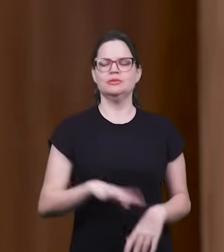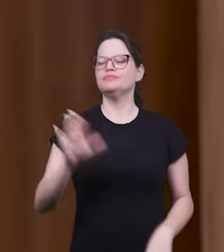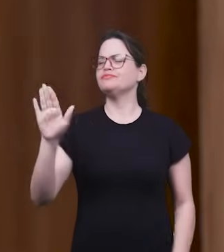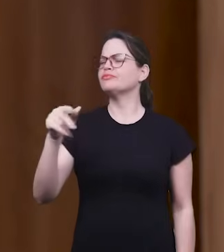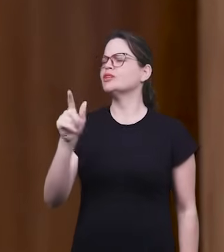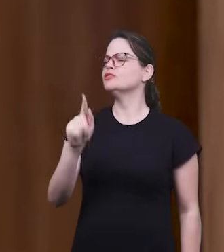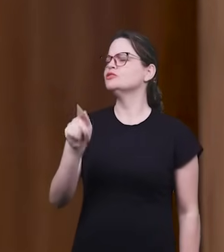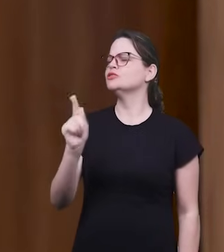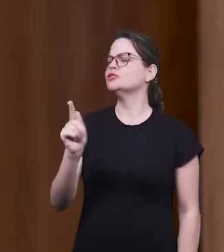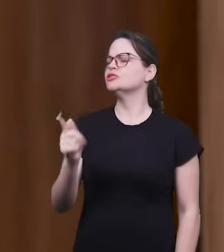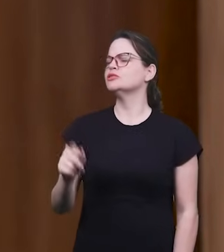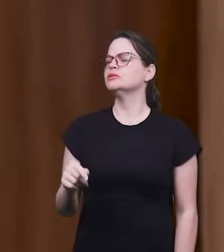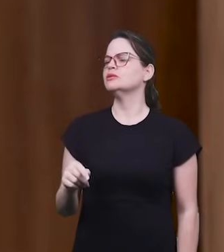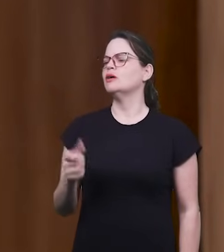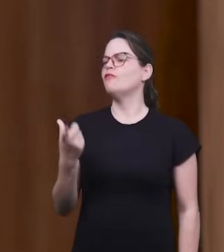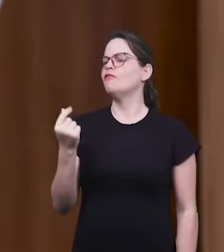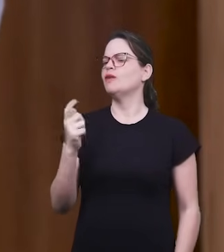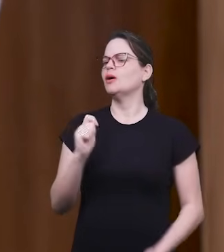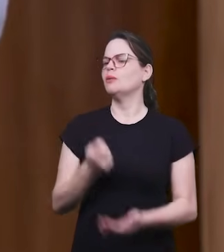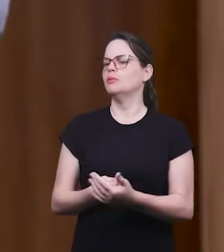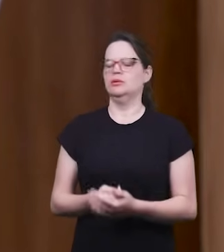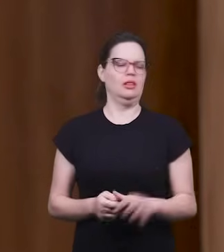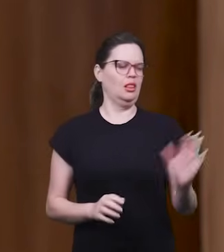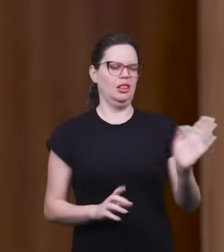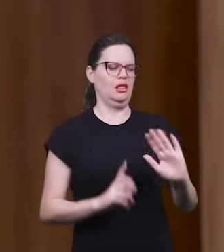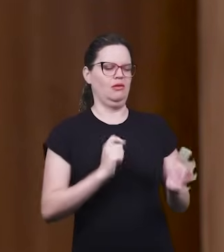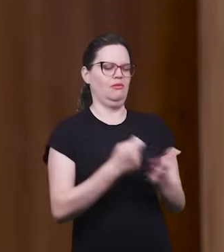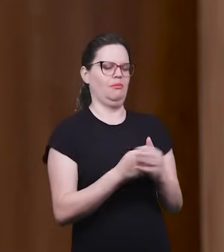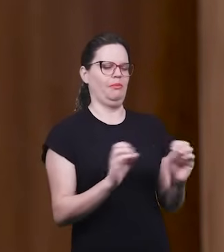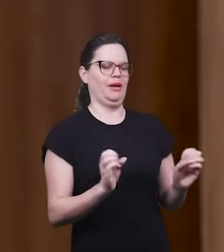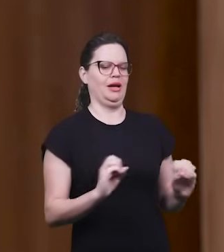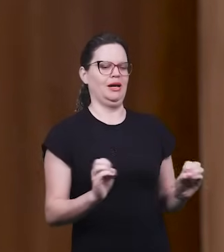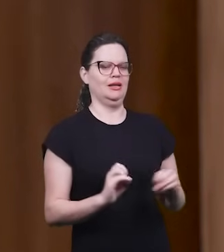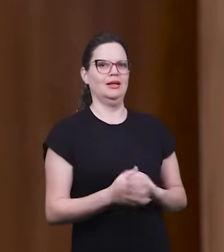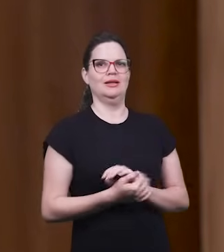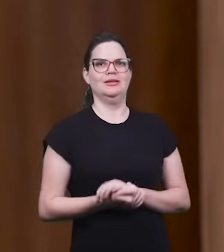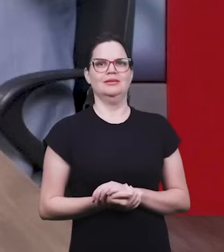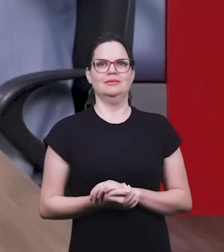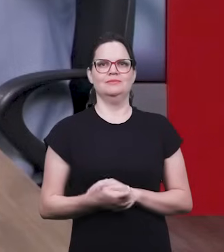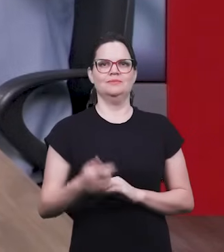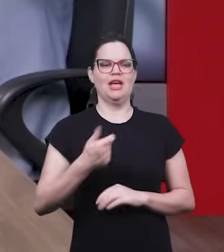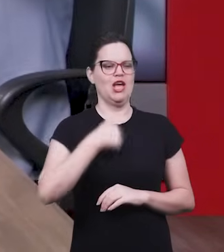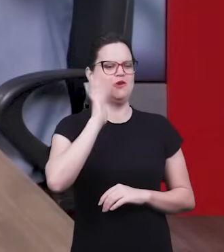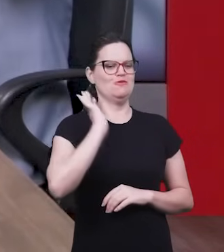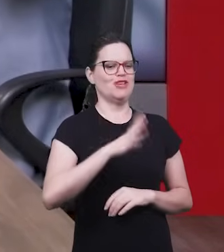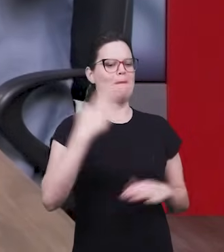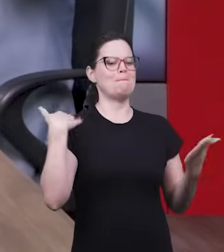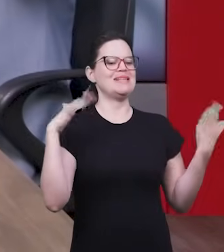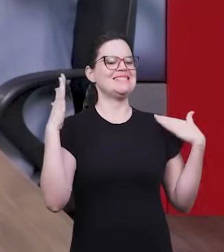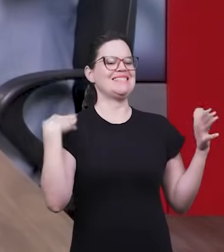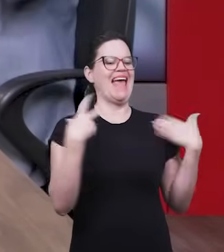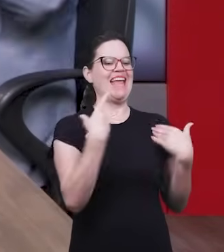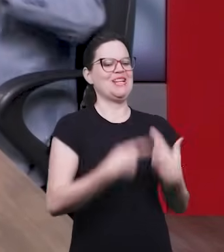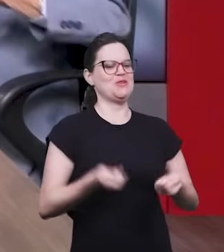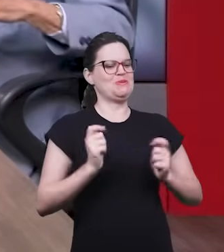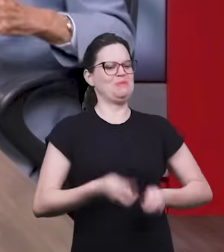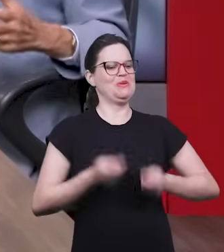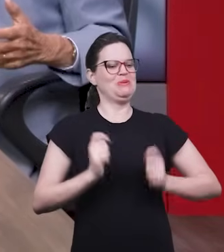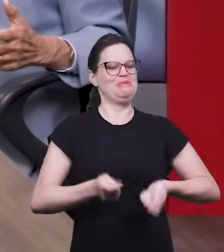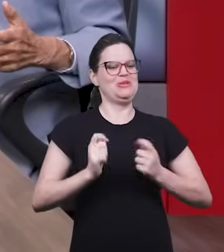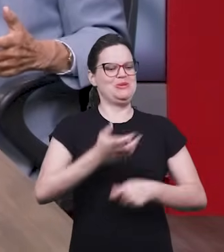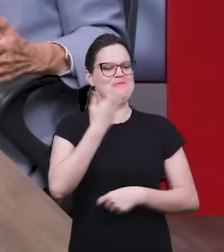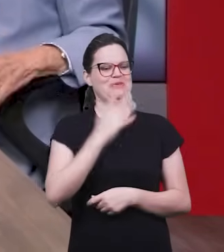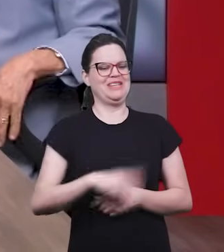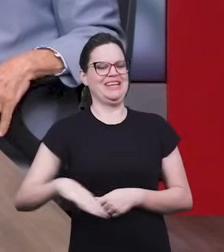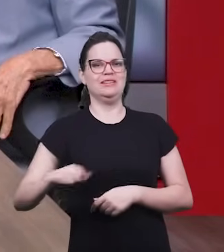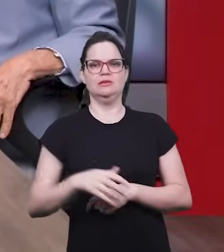Ô, Genelti, doutor, quanto é que é? Disse, não, você não deve nada, não, senhor. Eu andei na sua charrete. Já tá pago. Disse,